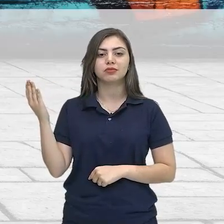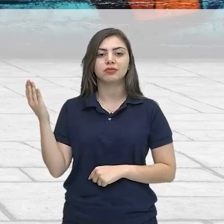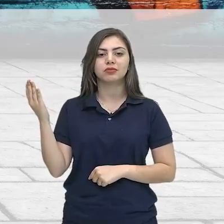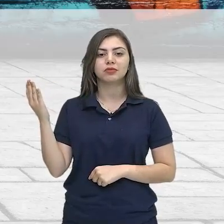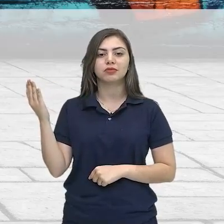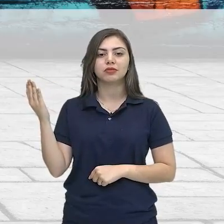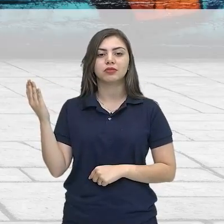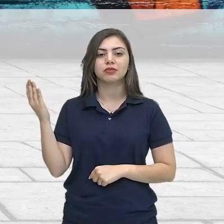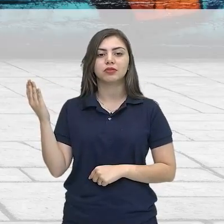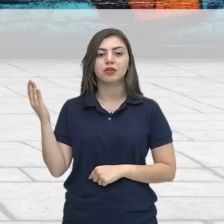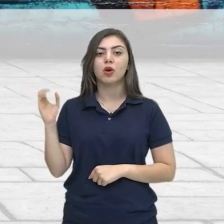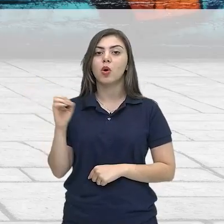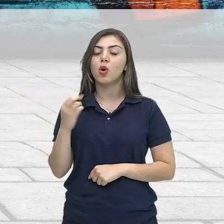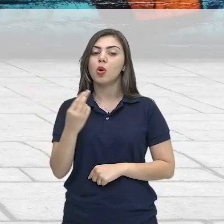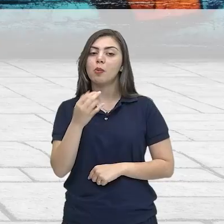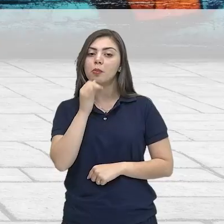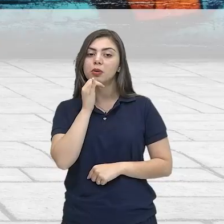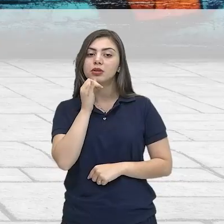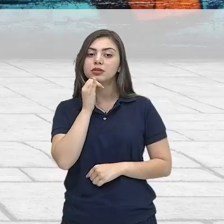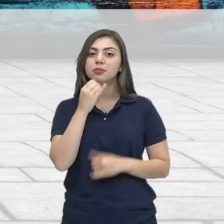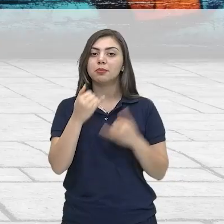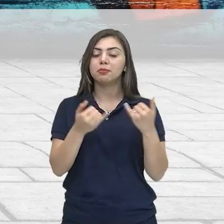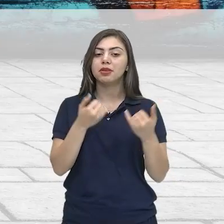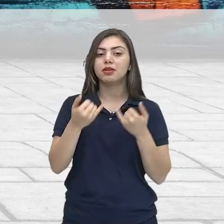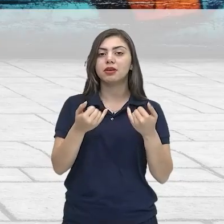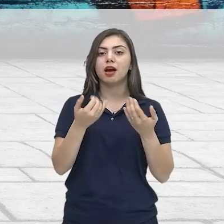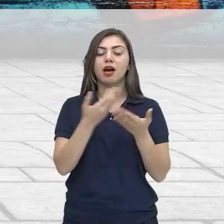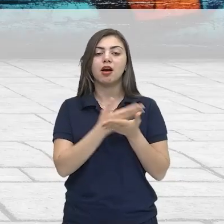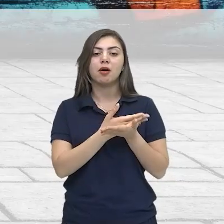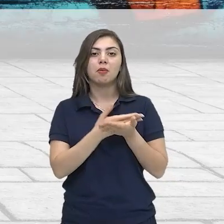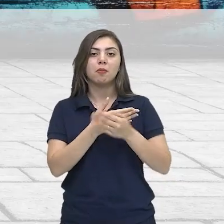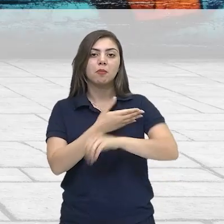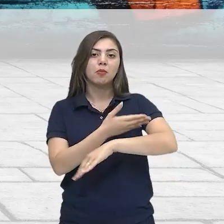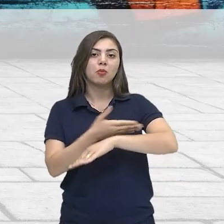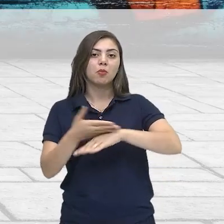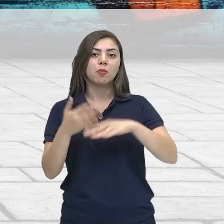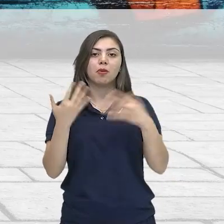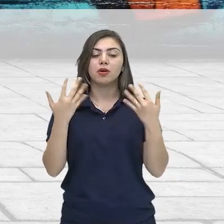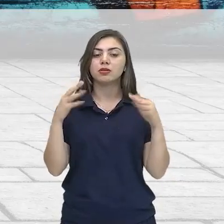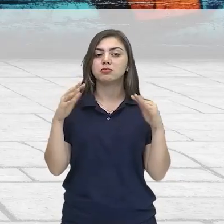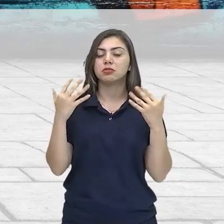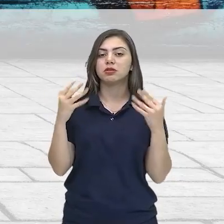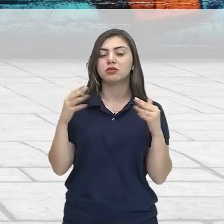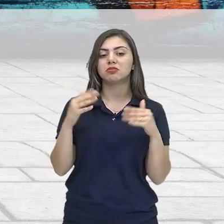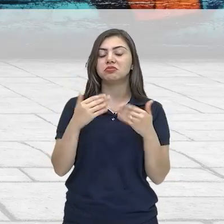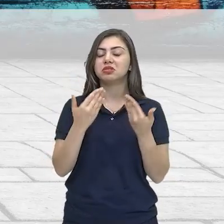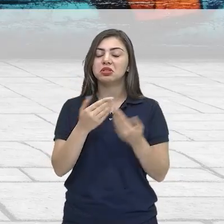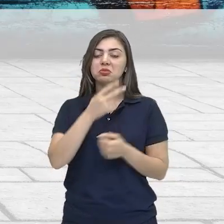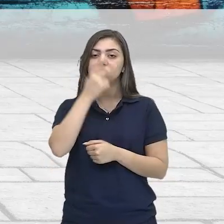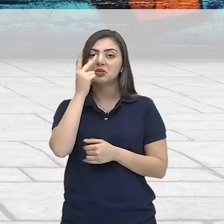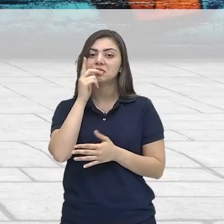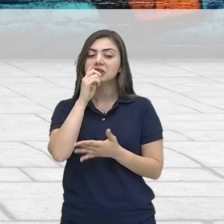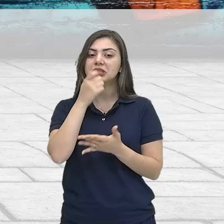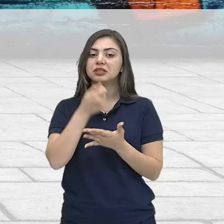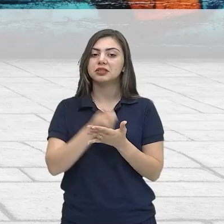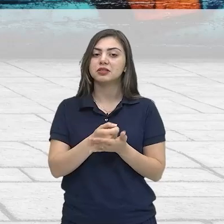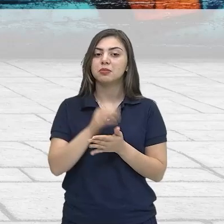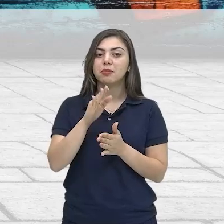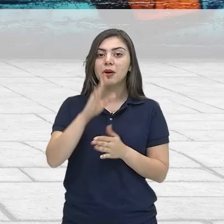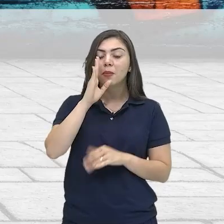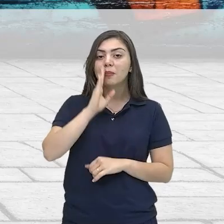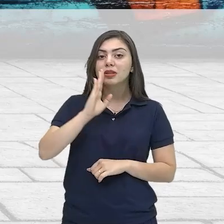Ou brincar com a questão dos braços, movimentos robóticos. Isso vai de pessoa a pessoa. Mas o movimento principal é as